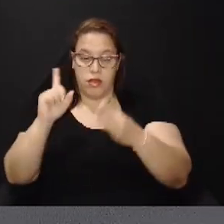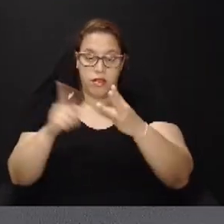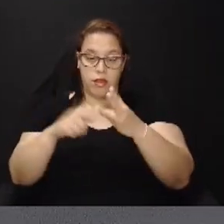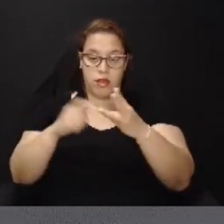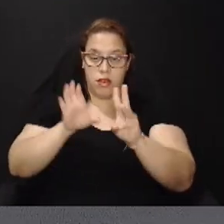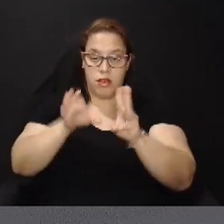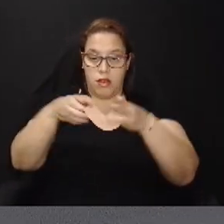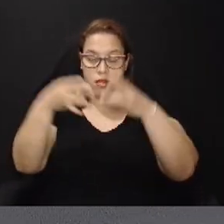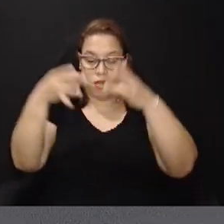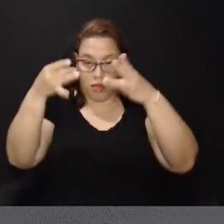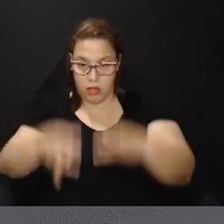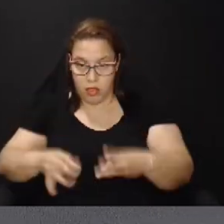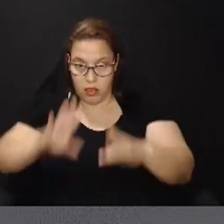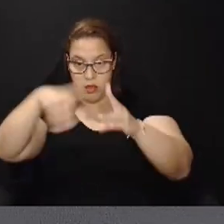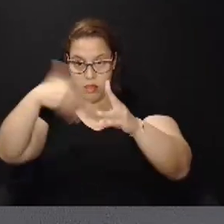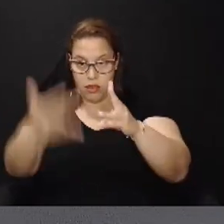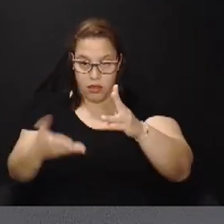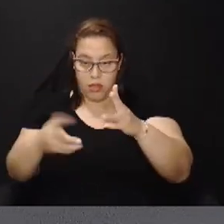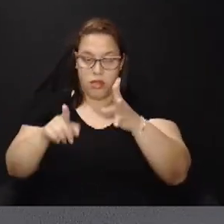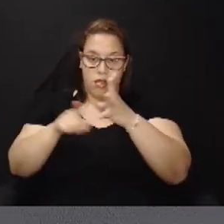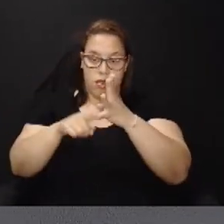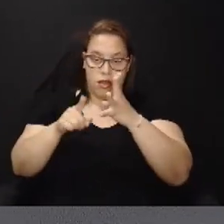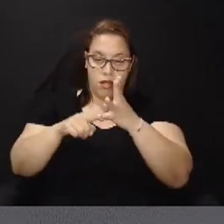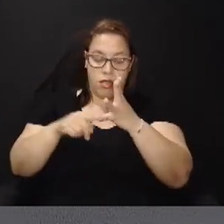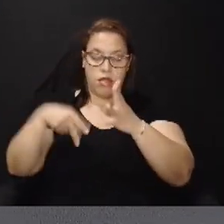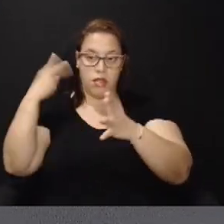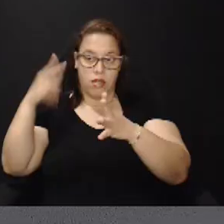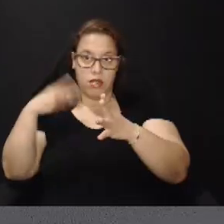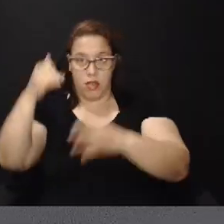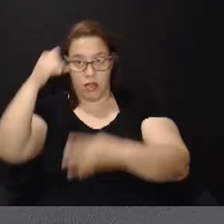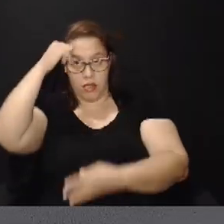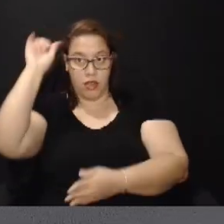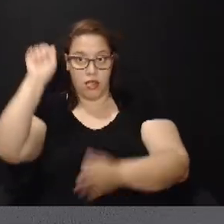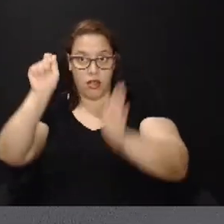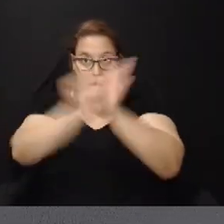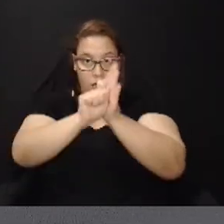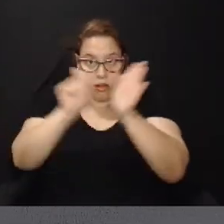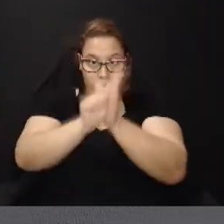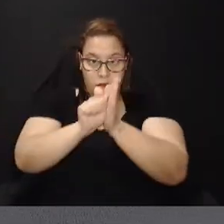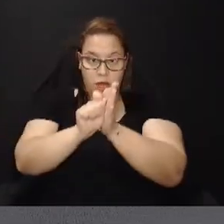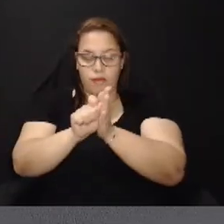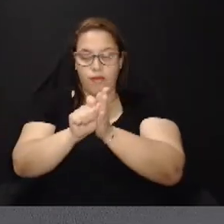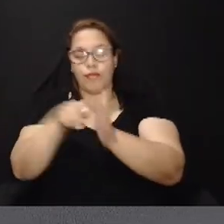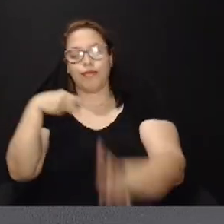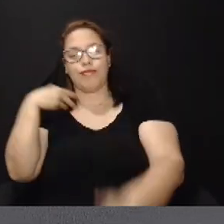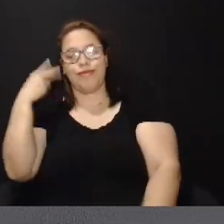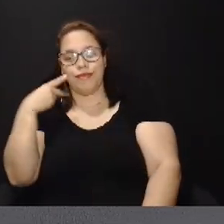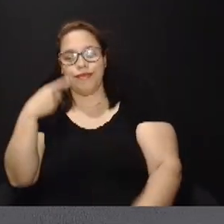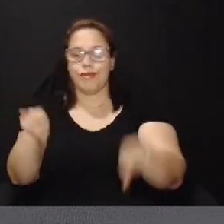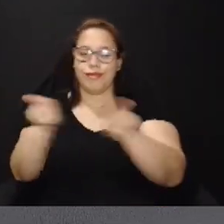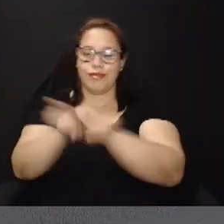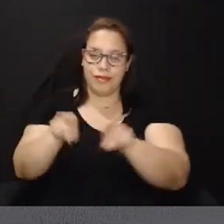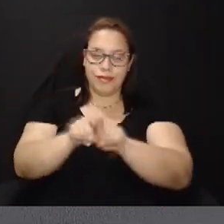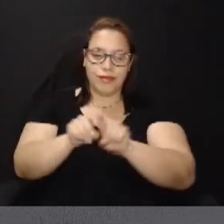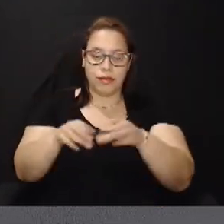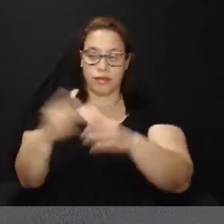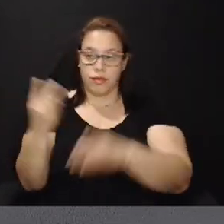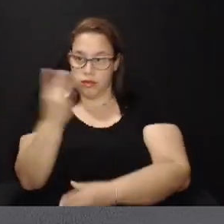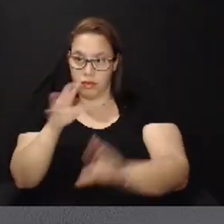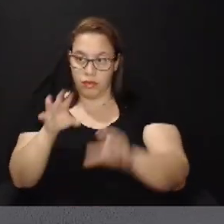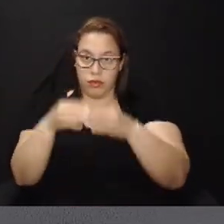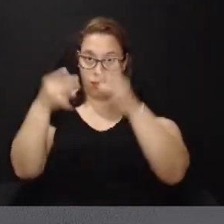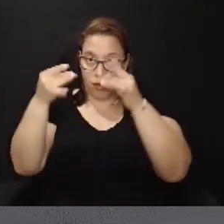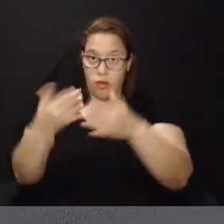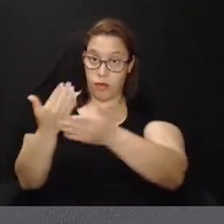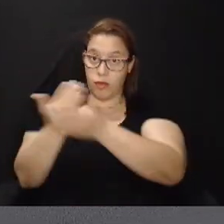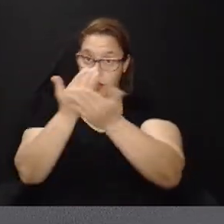Especial de Honraria e a Comissão de Políticas de Prevenção às Drogas. E o vereador também é membro de 2 comissões especiais de estudo, uma